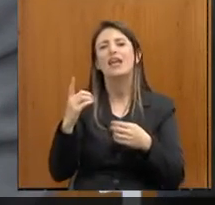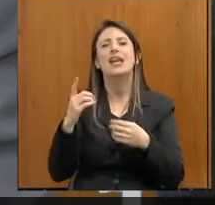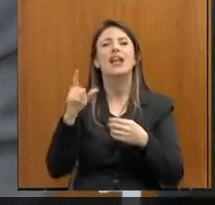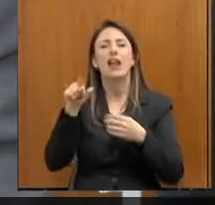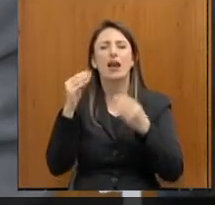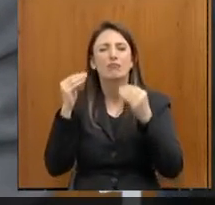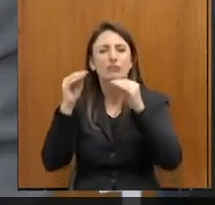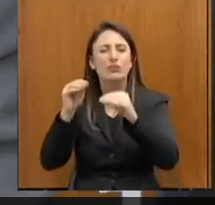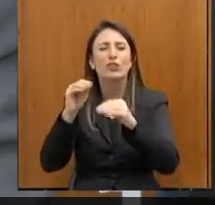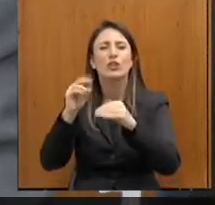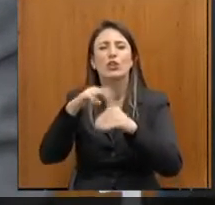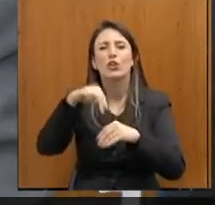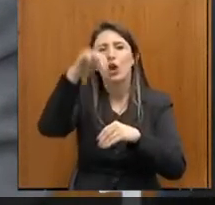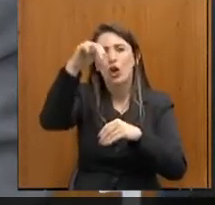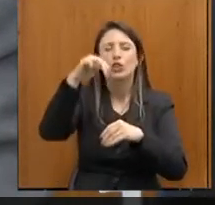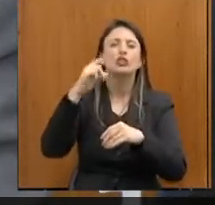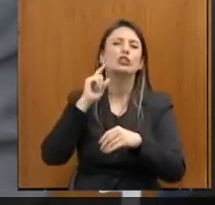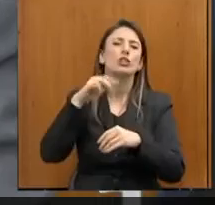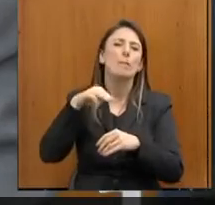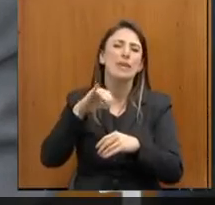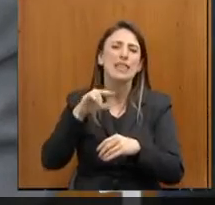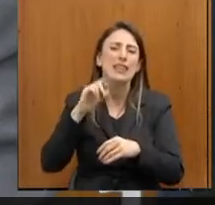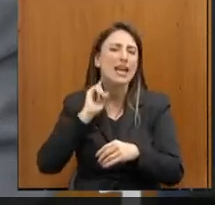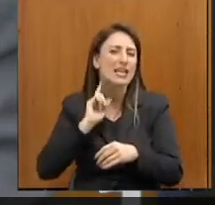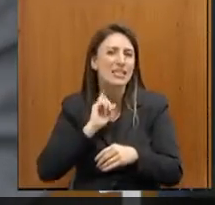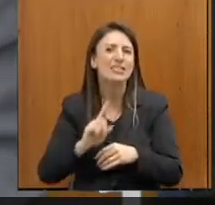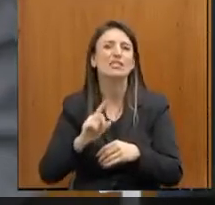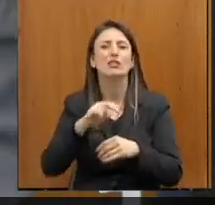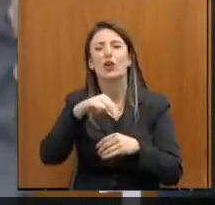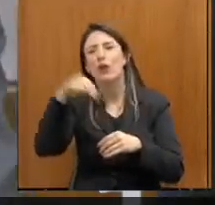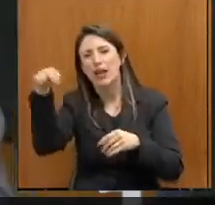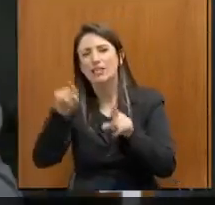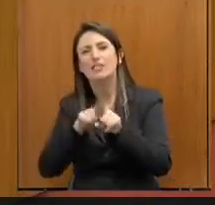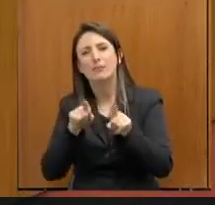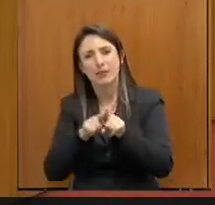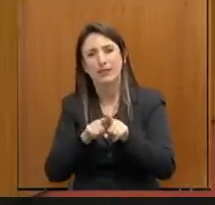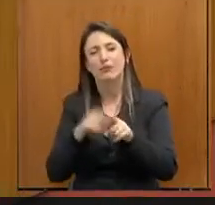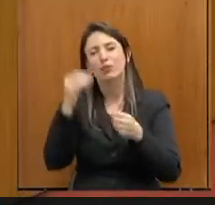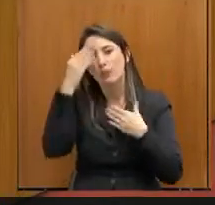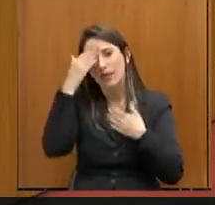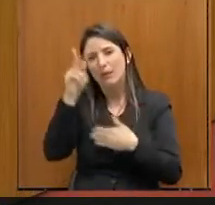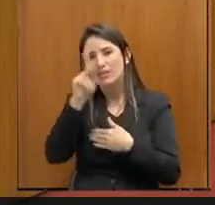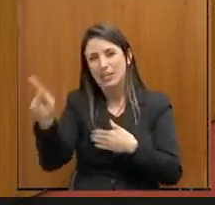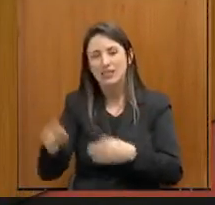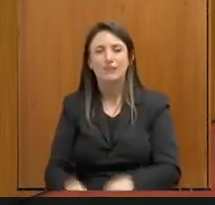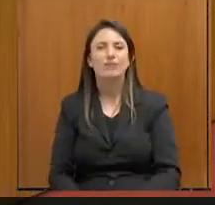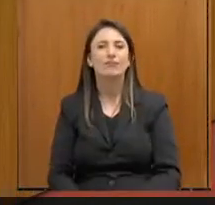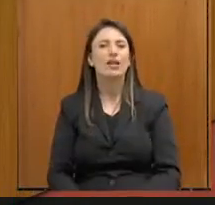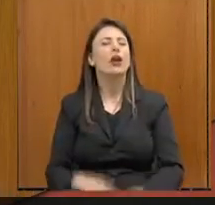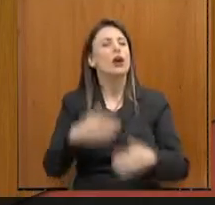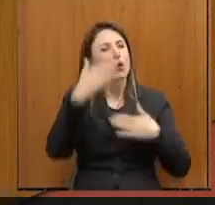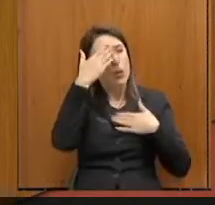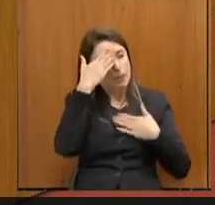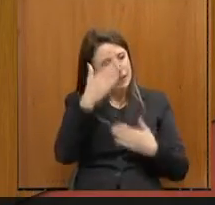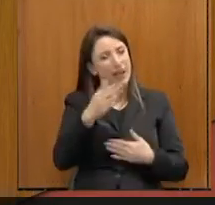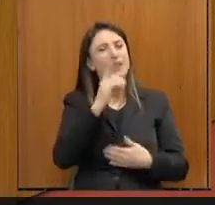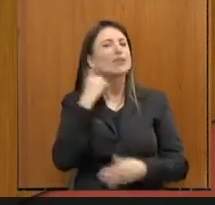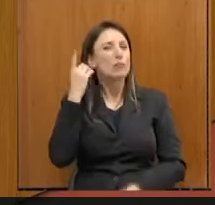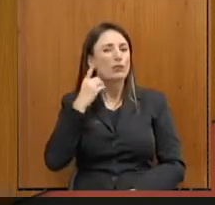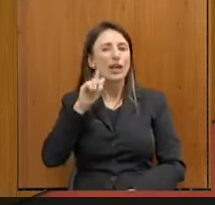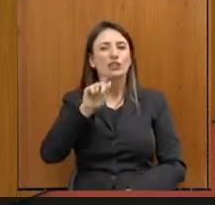E logicamente também no Noroeste Minas Gerais Obrigado Presidente Obrigado Deputado Gil Pereira